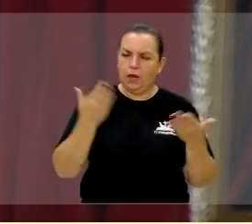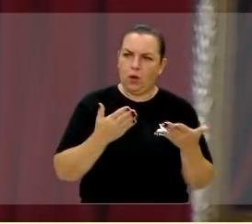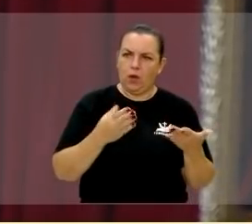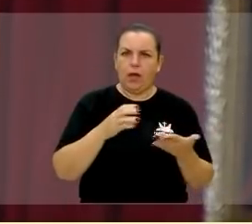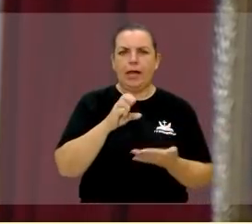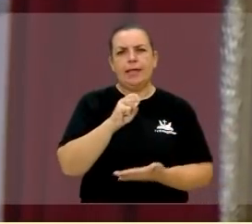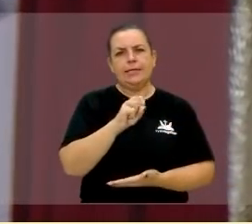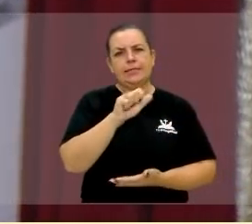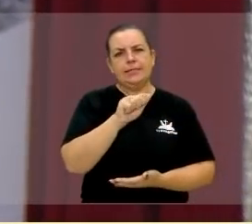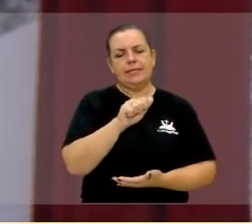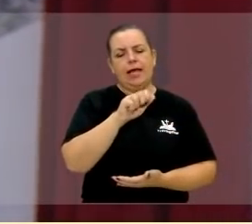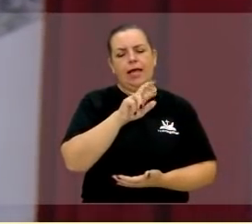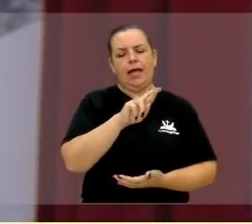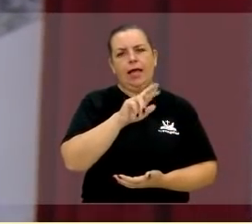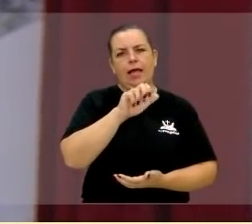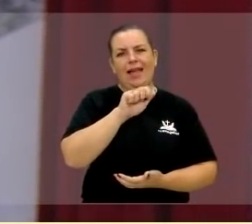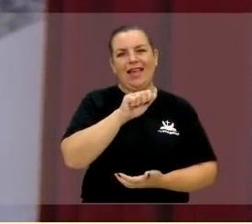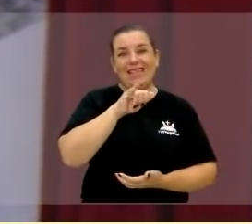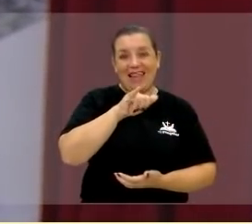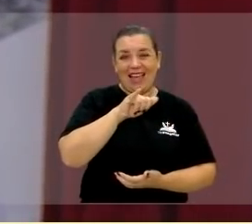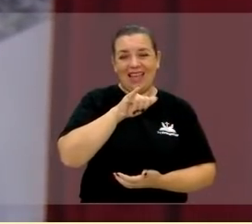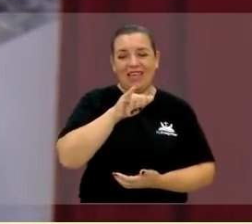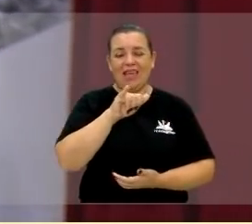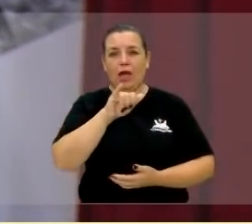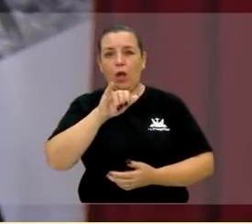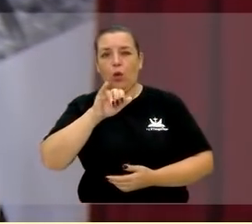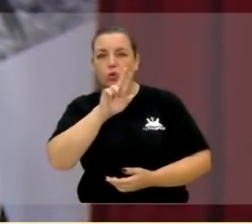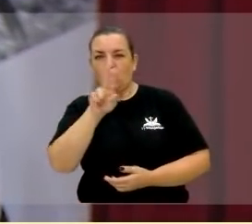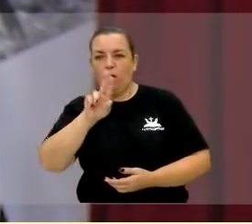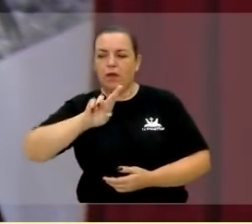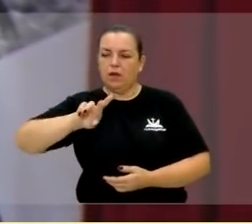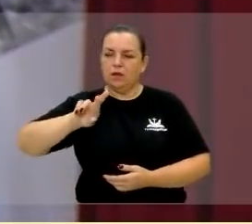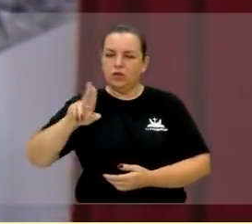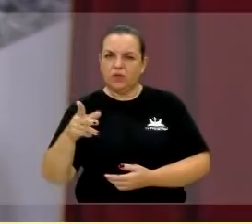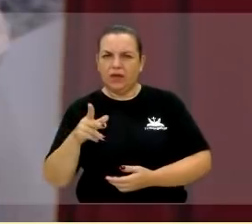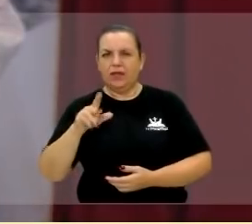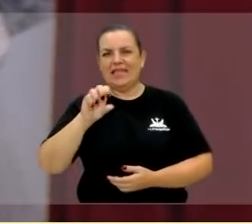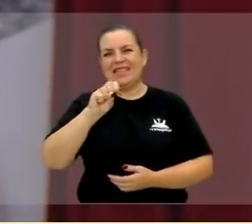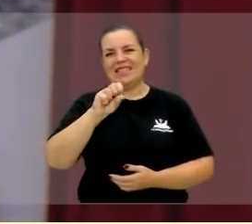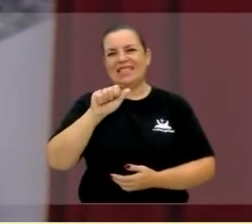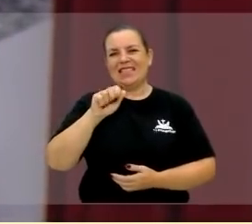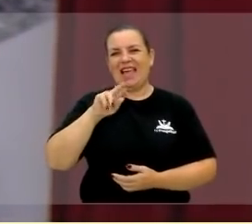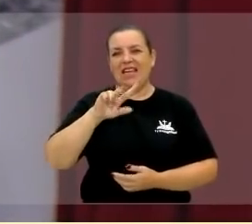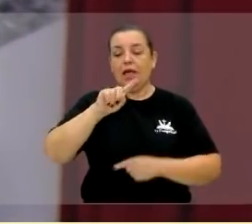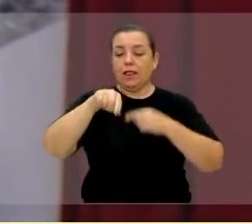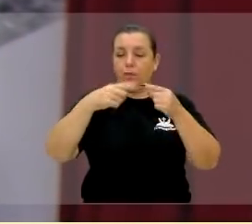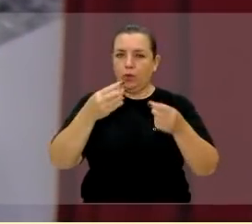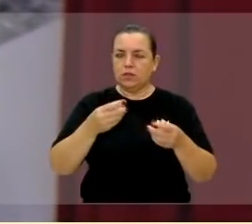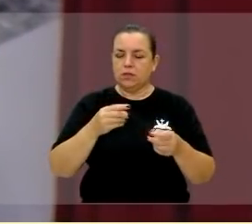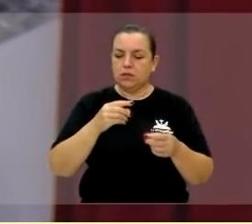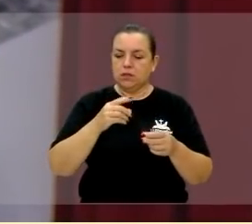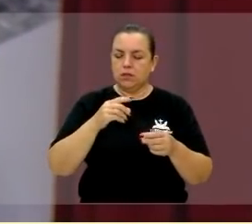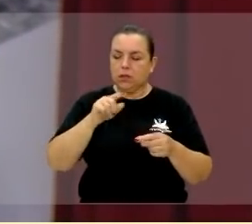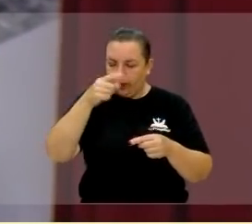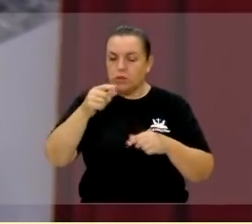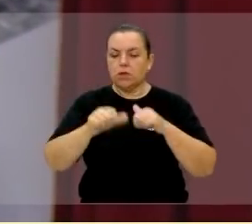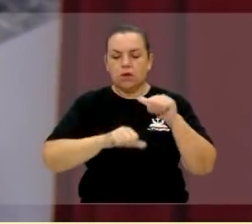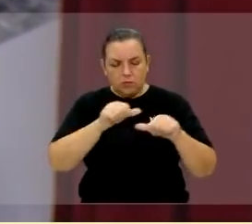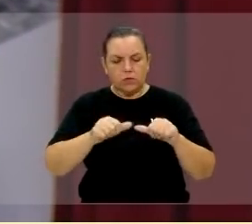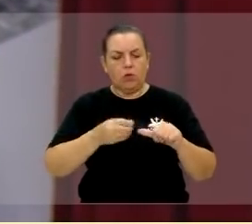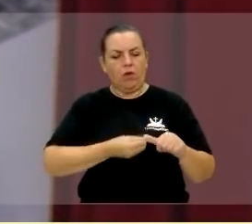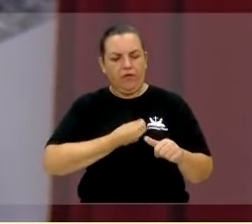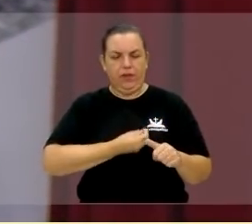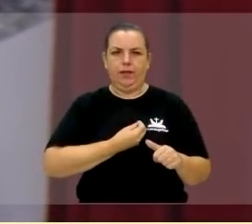virou Sara, mas ainda era Sarai. Eu quero dizer que na nossa vida é todo um processo